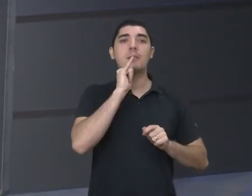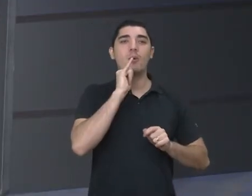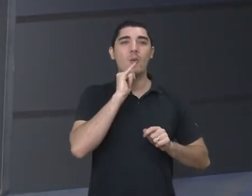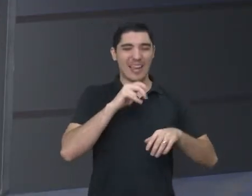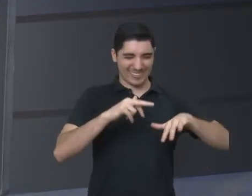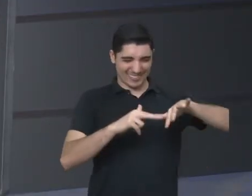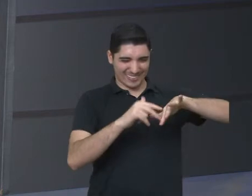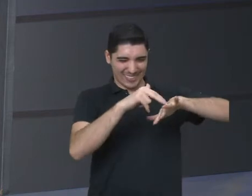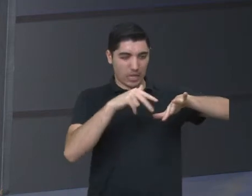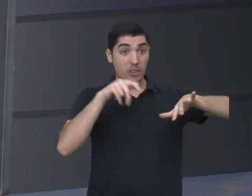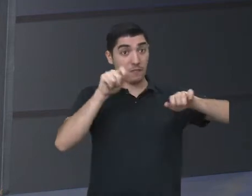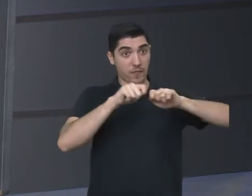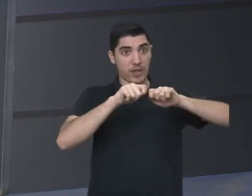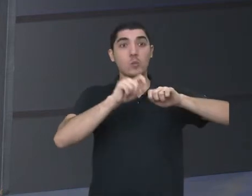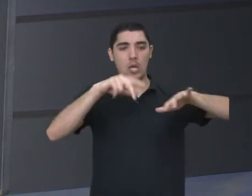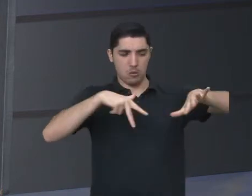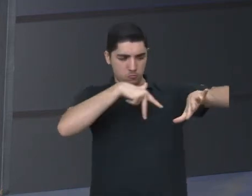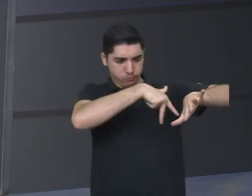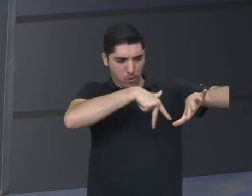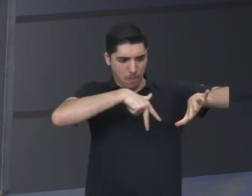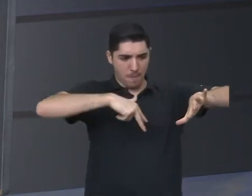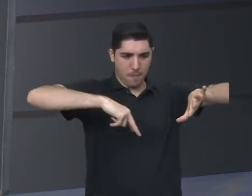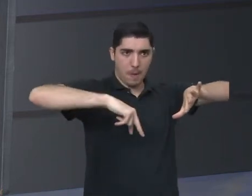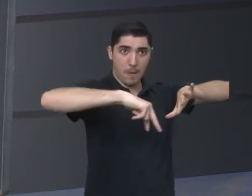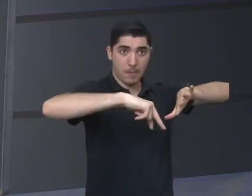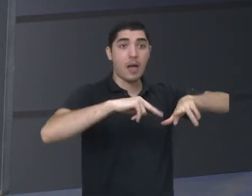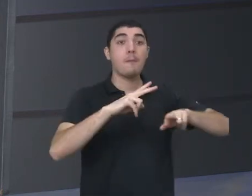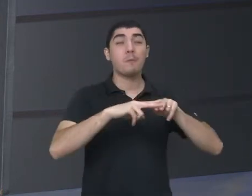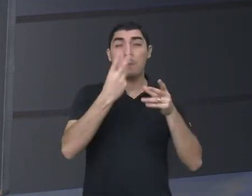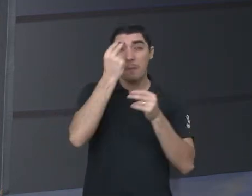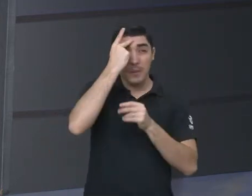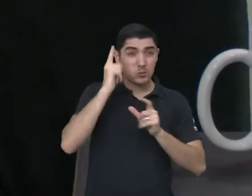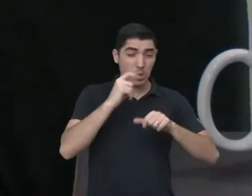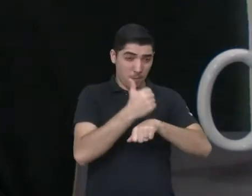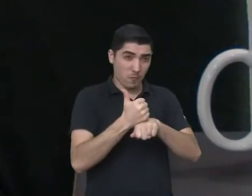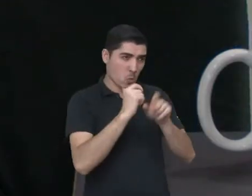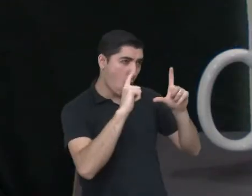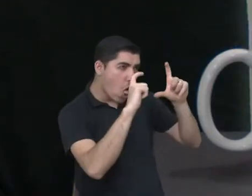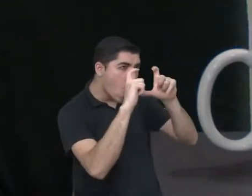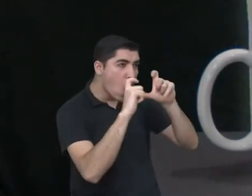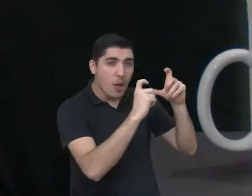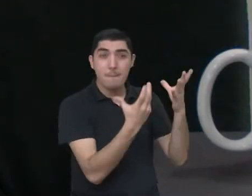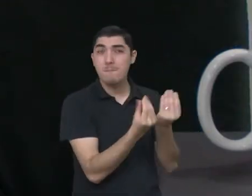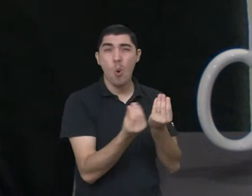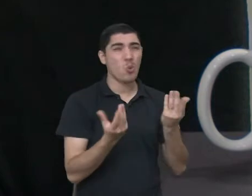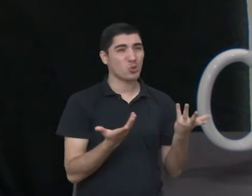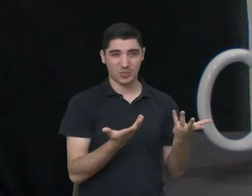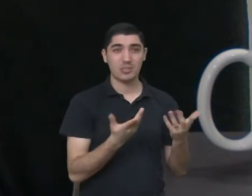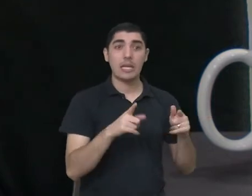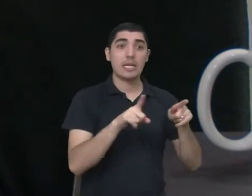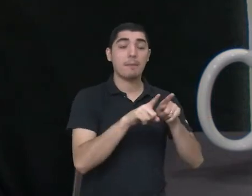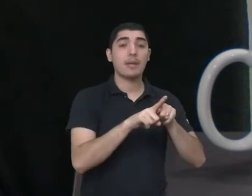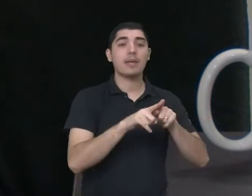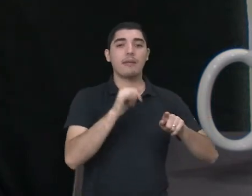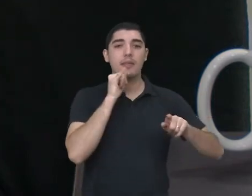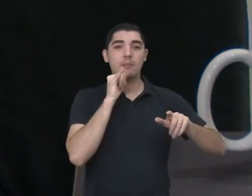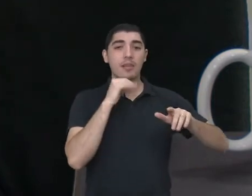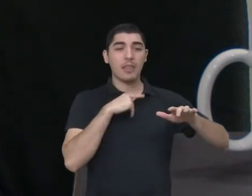tal, para o pessoal não chegar perto do avião lá, ficava um pouco